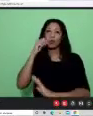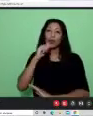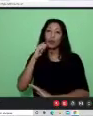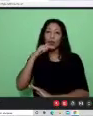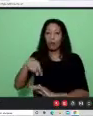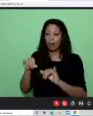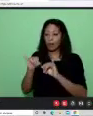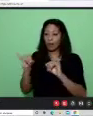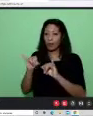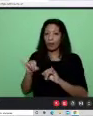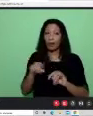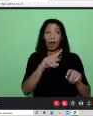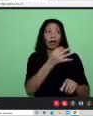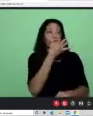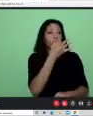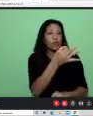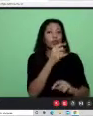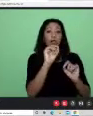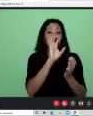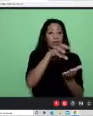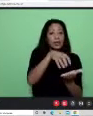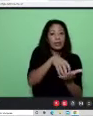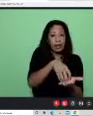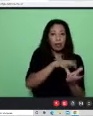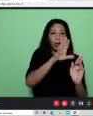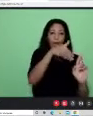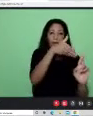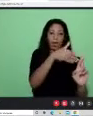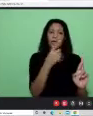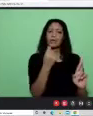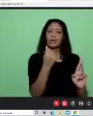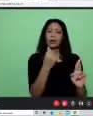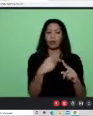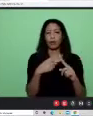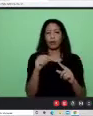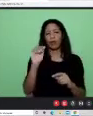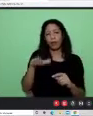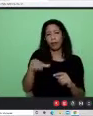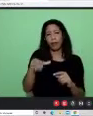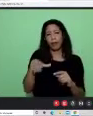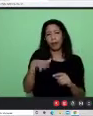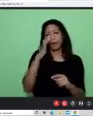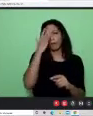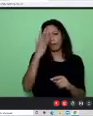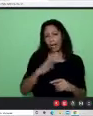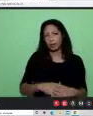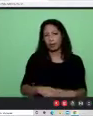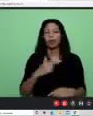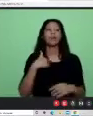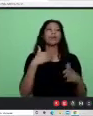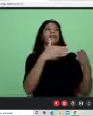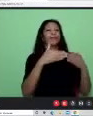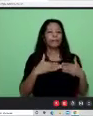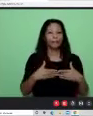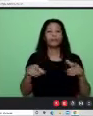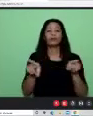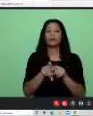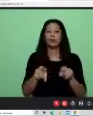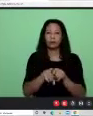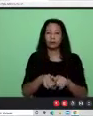fazer um centro de referência, porque era um pouco mais barato, mais fácil. Solicitamos também a